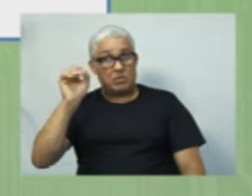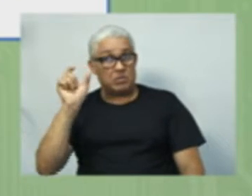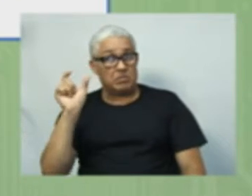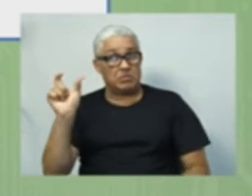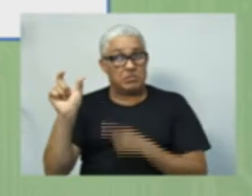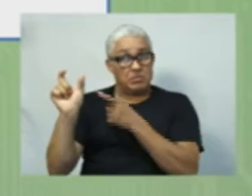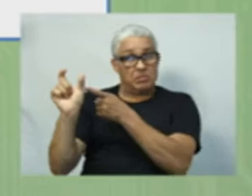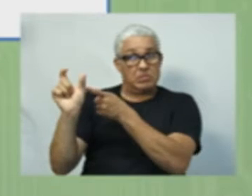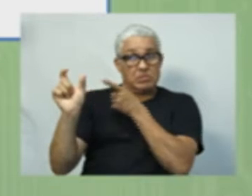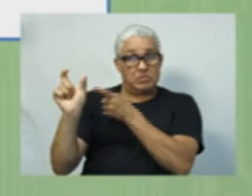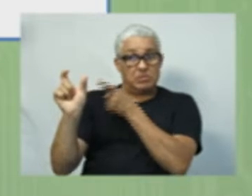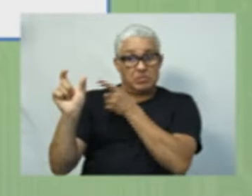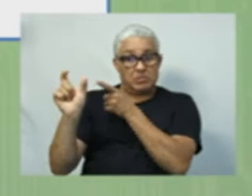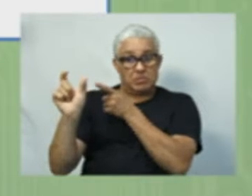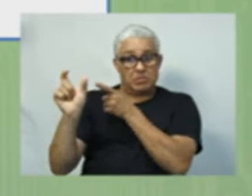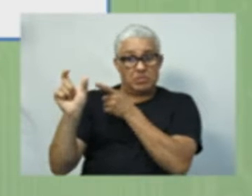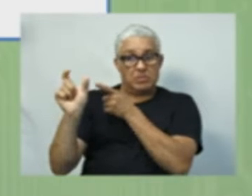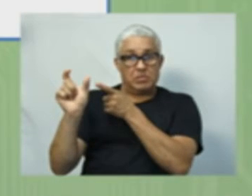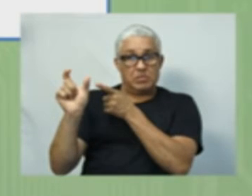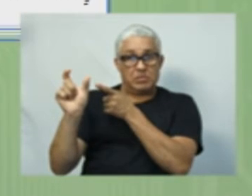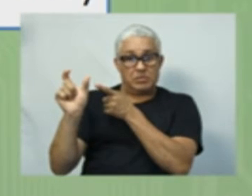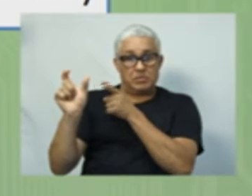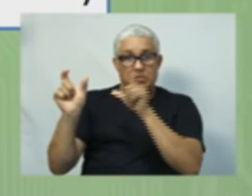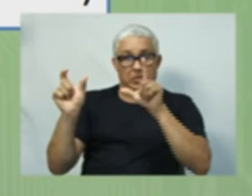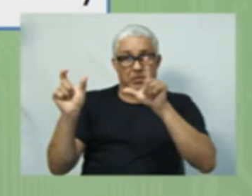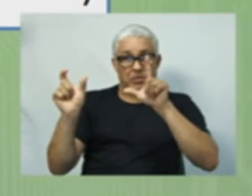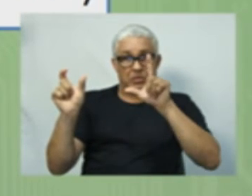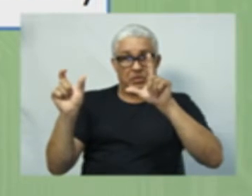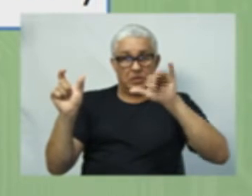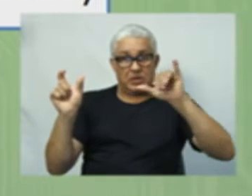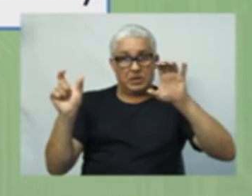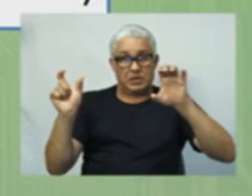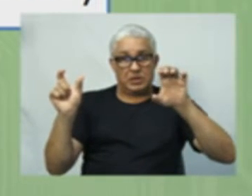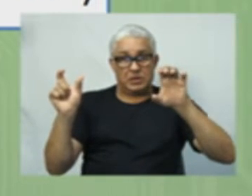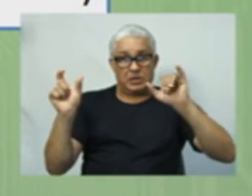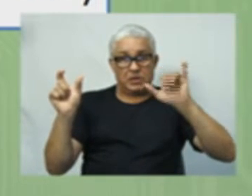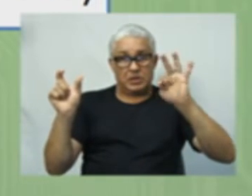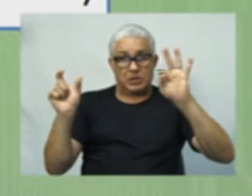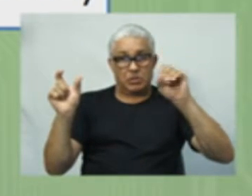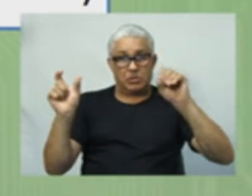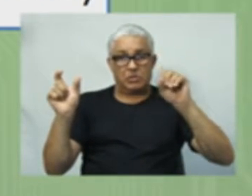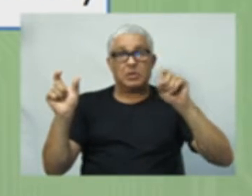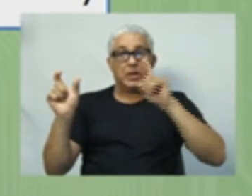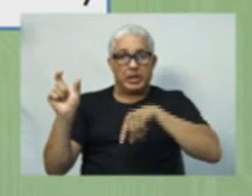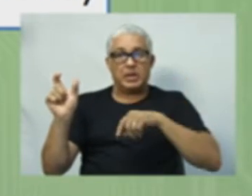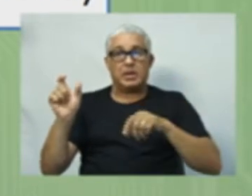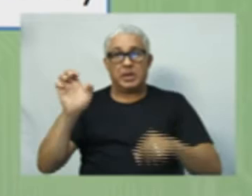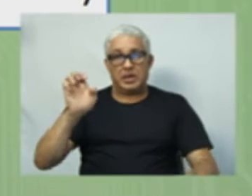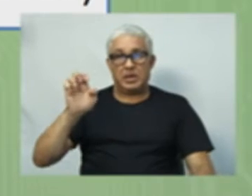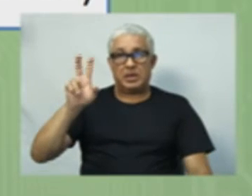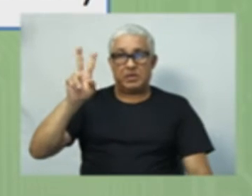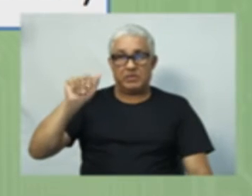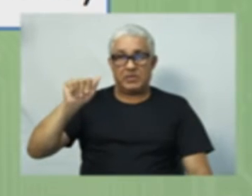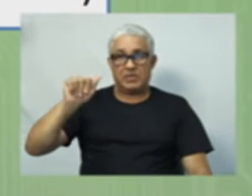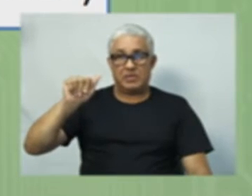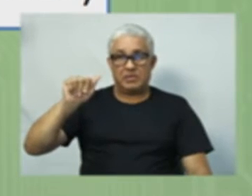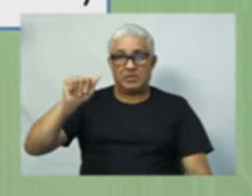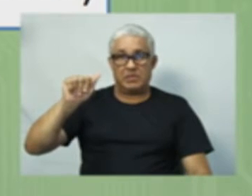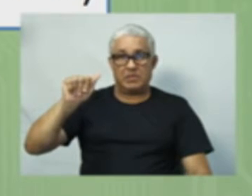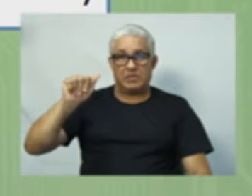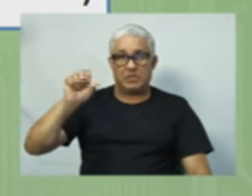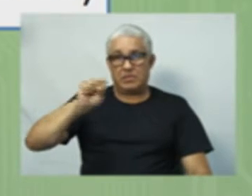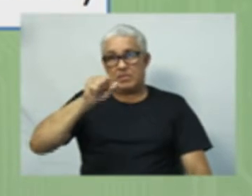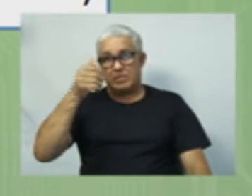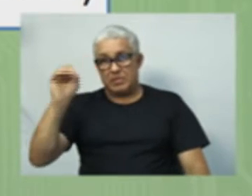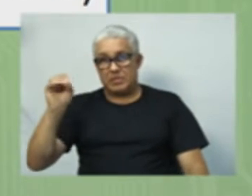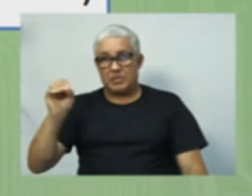li? Lícito. Elisão é lícito. Evasão. A evasão é a prática durante e posterior à incidência